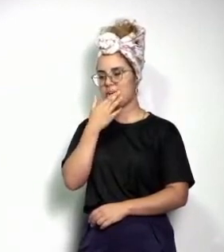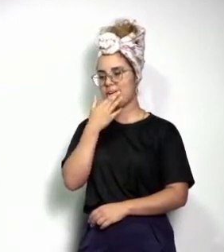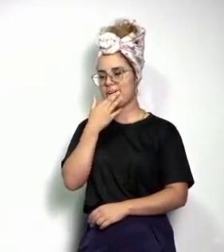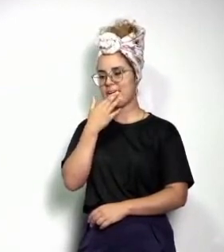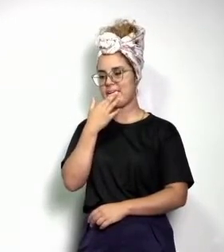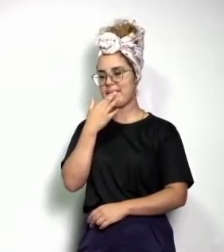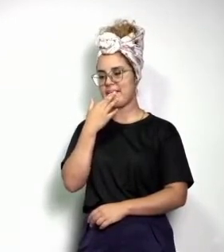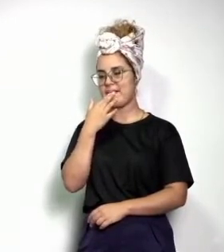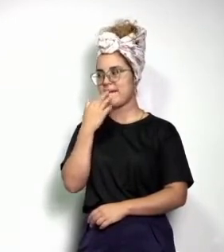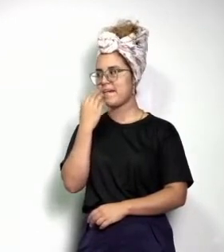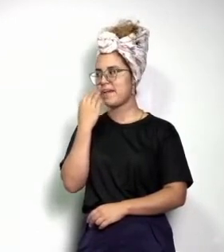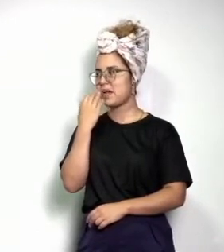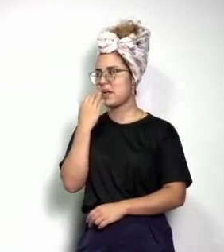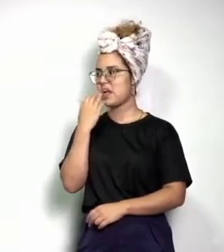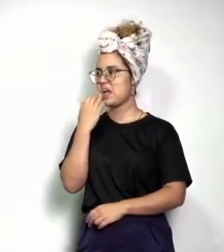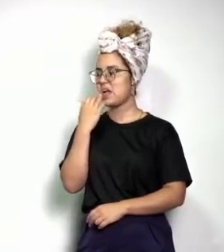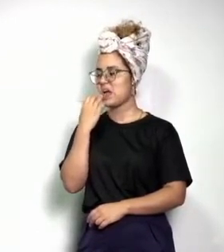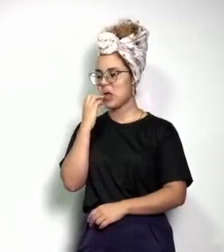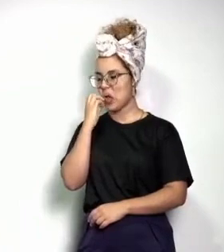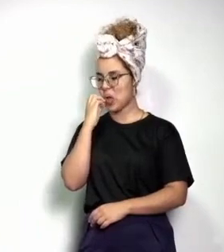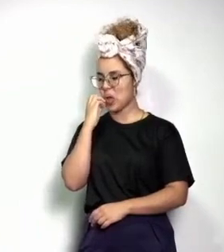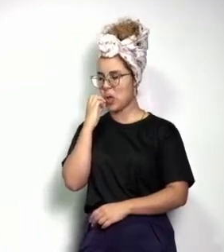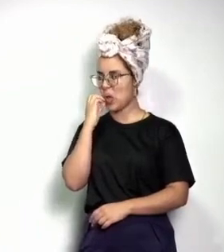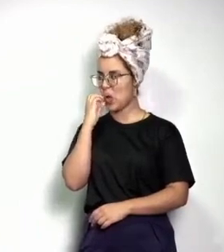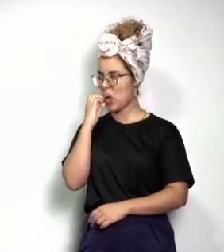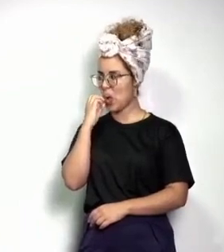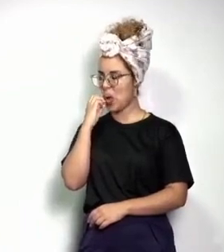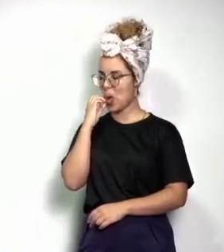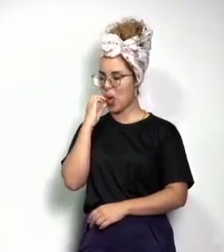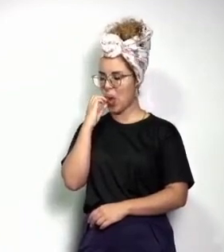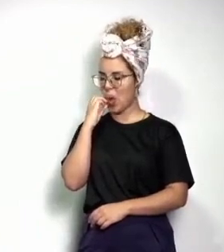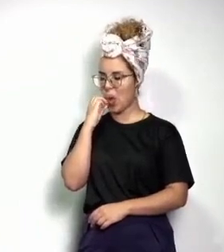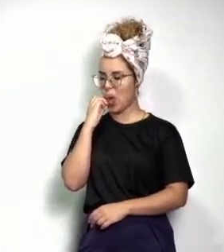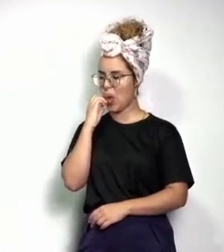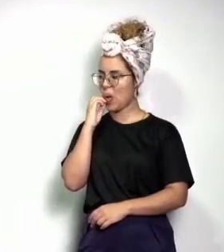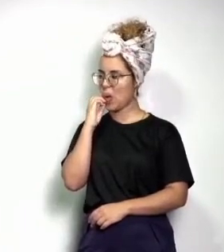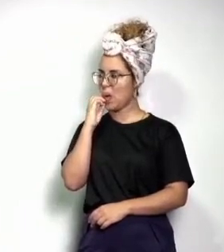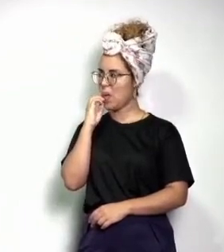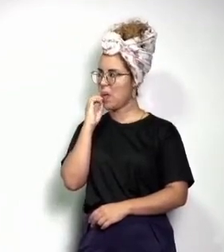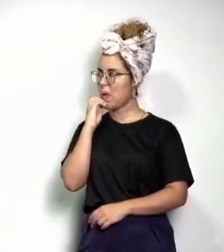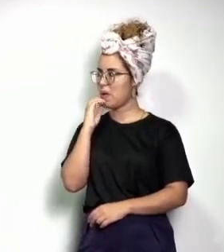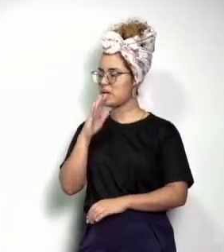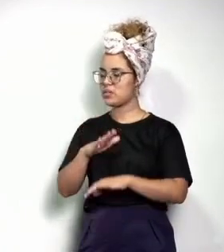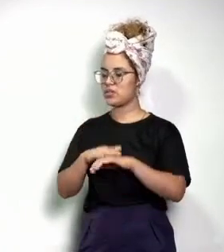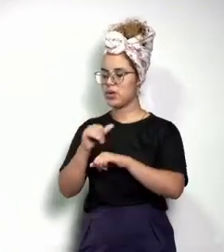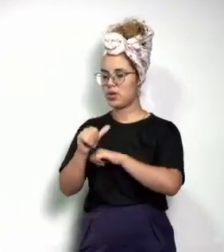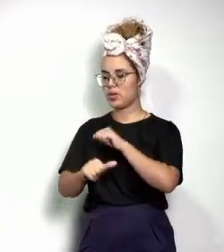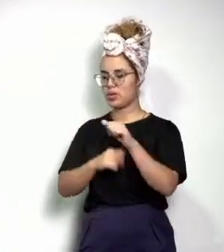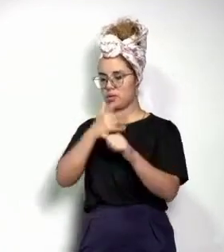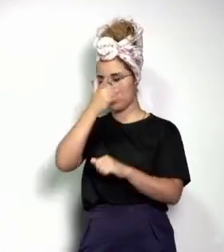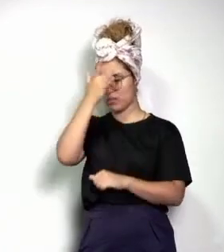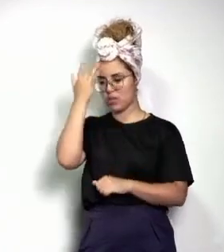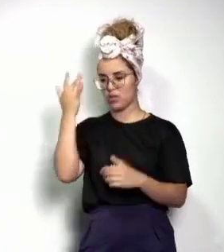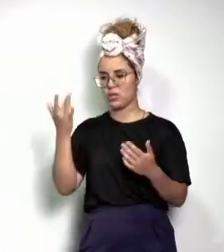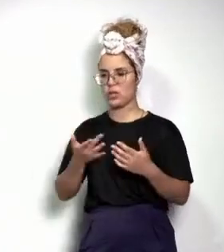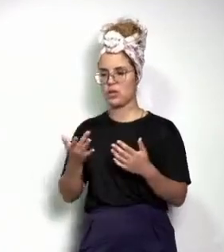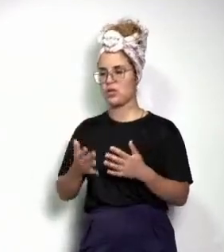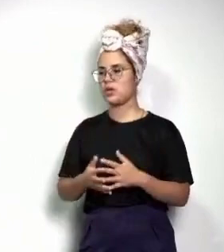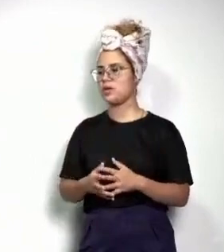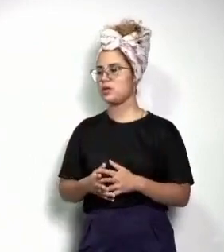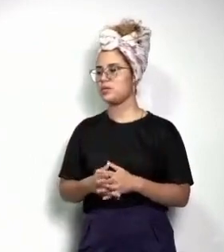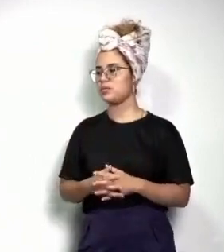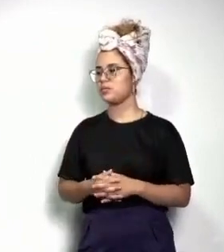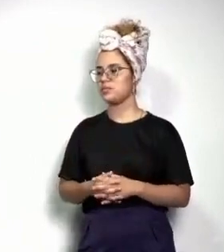Você já tirou? Já uma vez. Eu vou chamar outras pessoas, então. Pode ser?